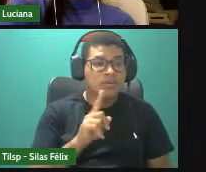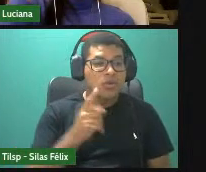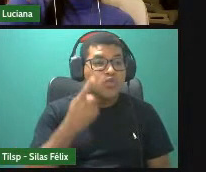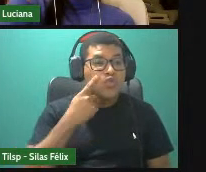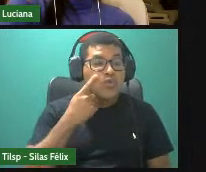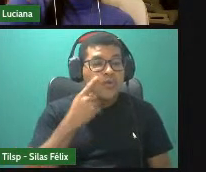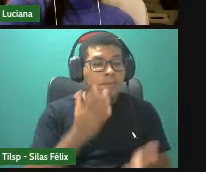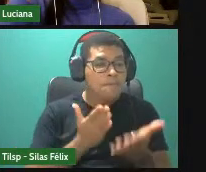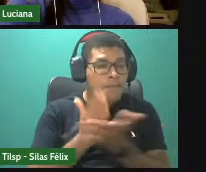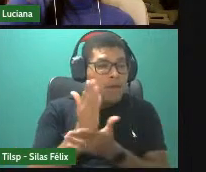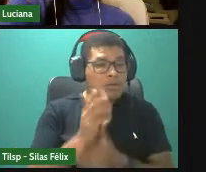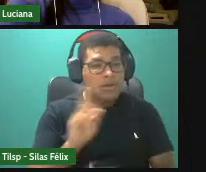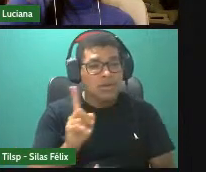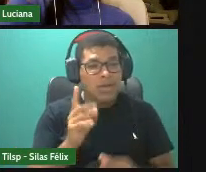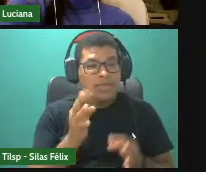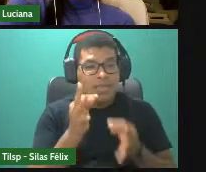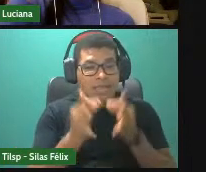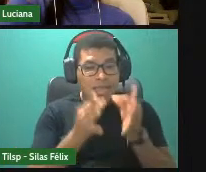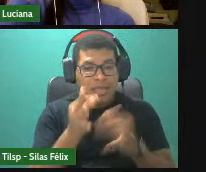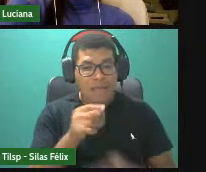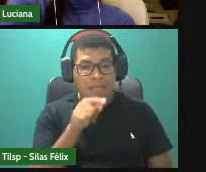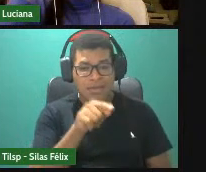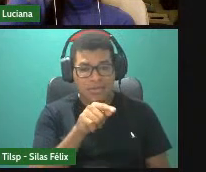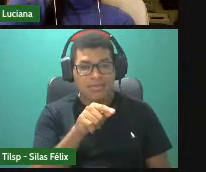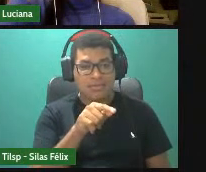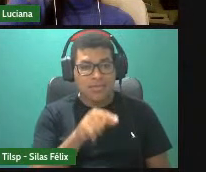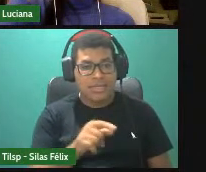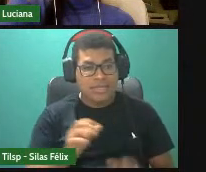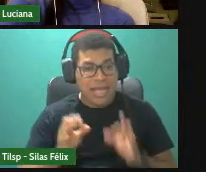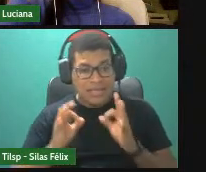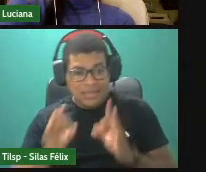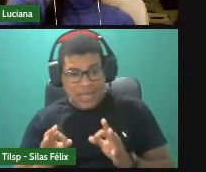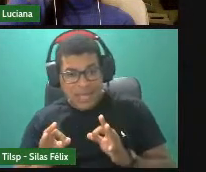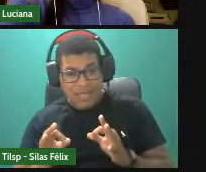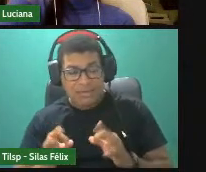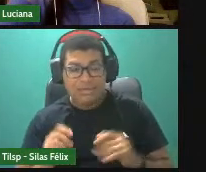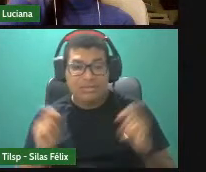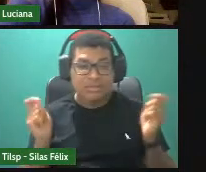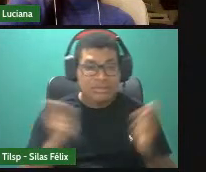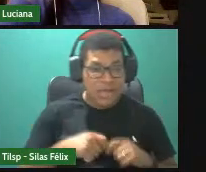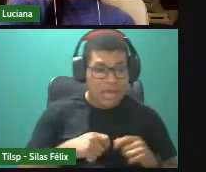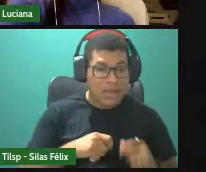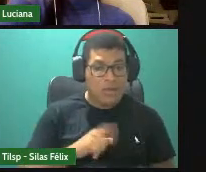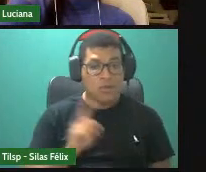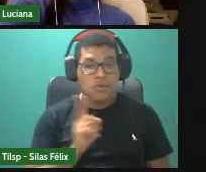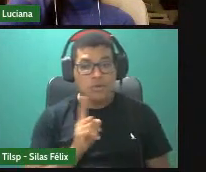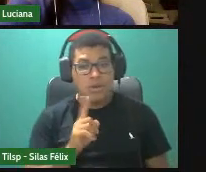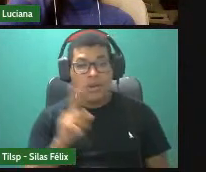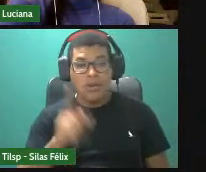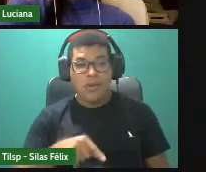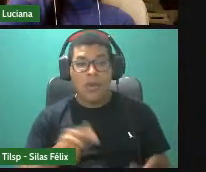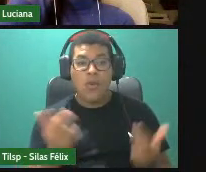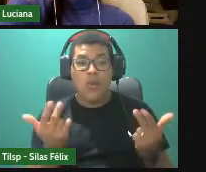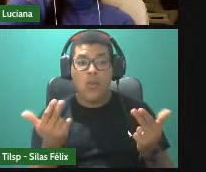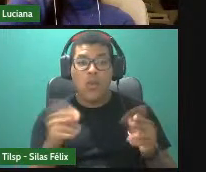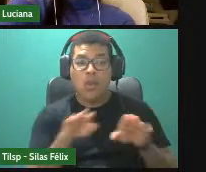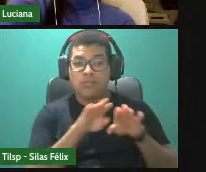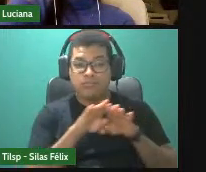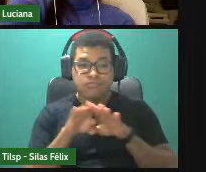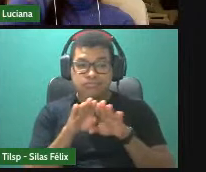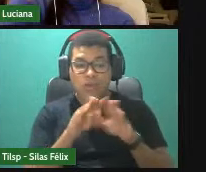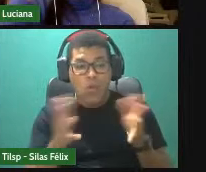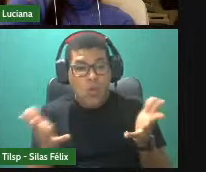não o tratamento executado, se está de acordo, se procede com um padrão de qualidade determinado